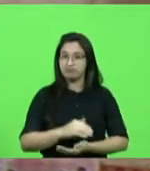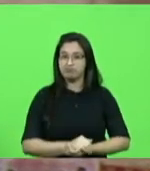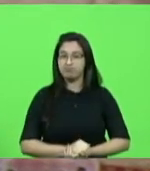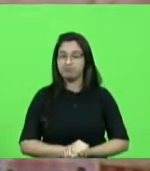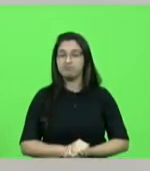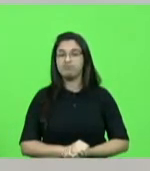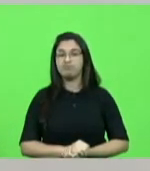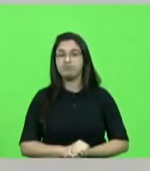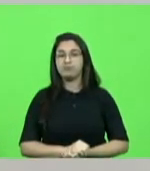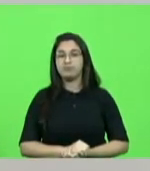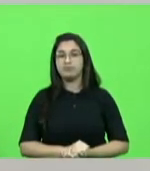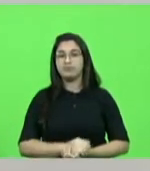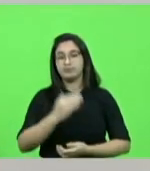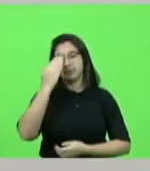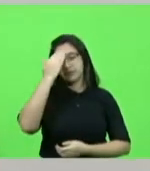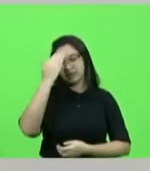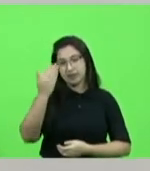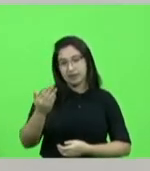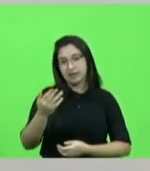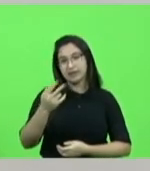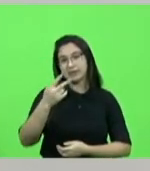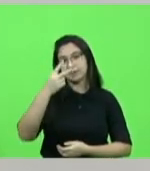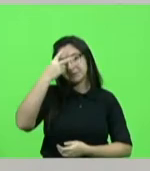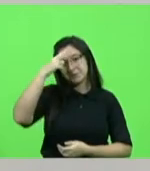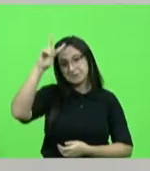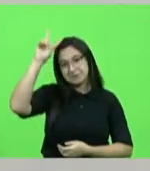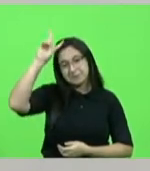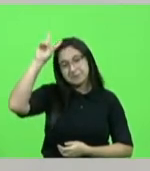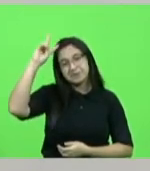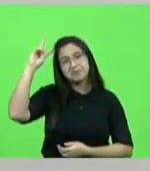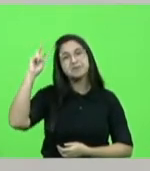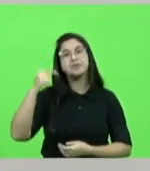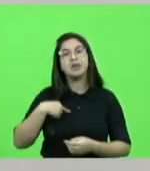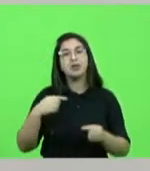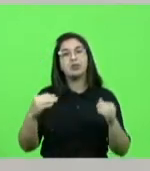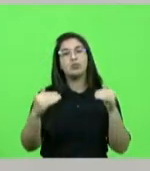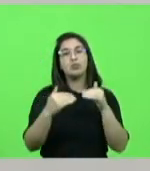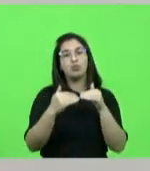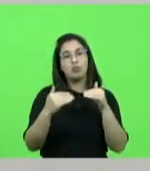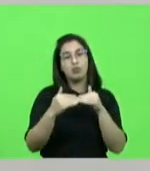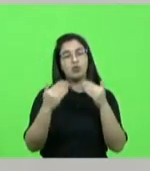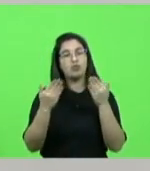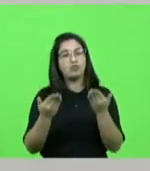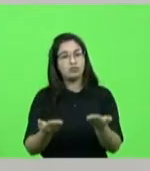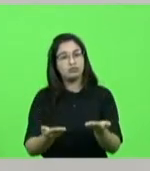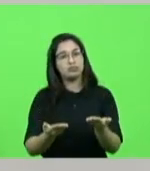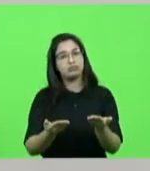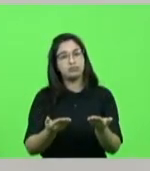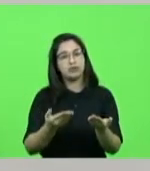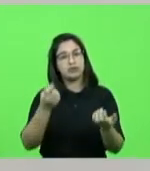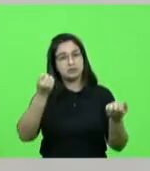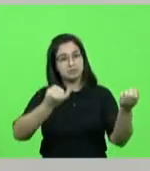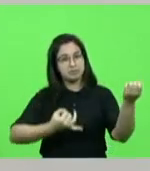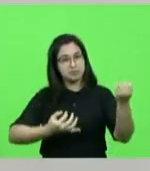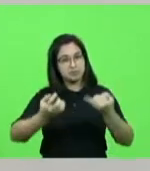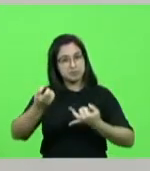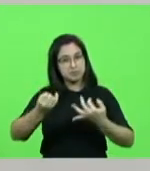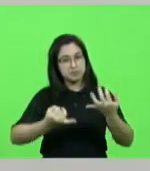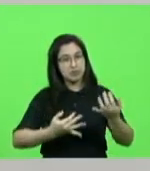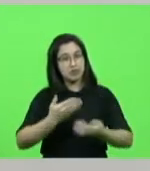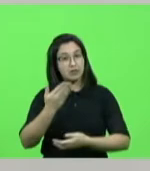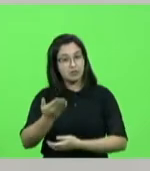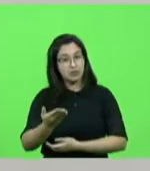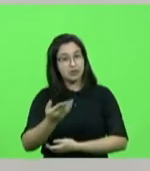Obrigado, deputado Vicente Caro Preso. Incorpora a sua manifestação ao meu pronunciamento. E Vossa Excelência foi muito